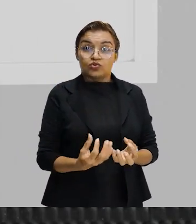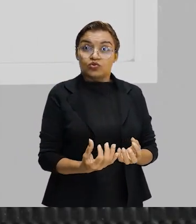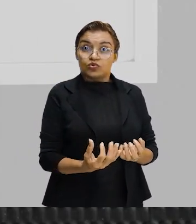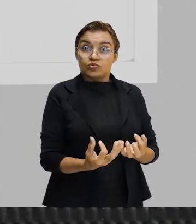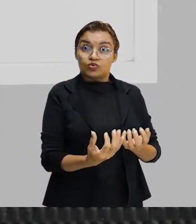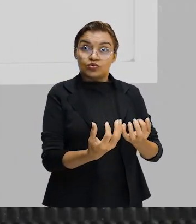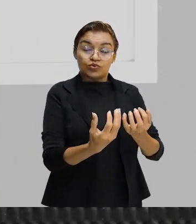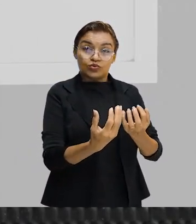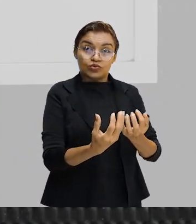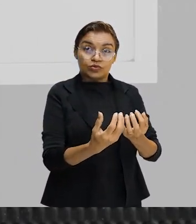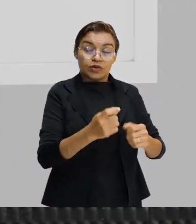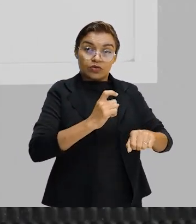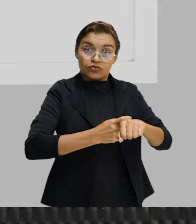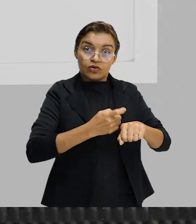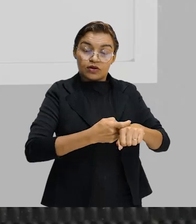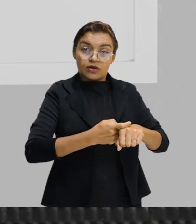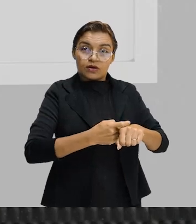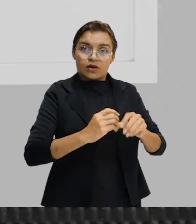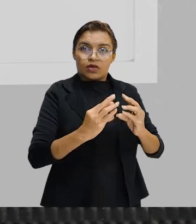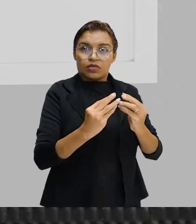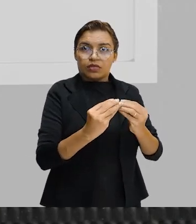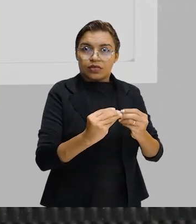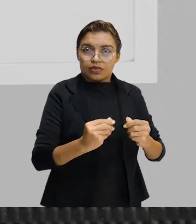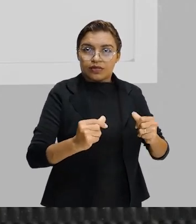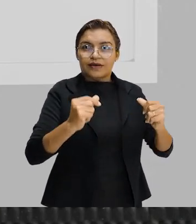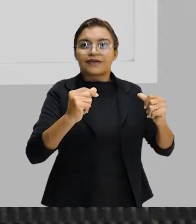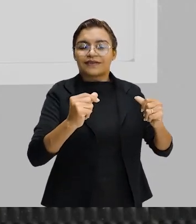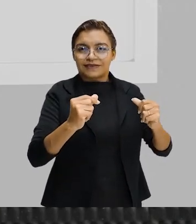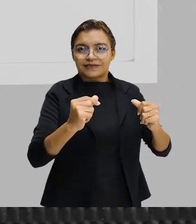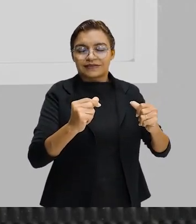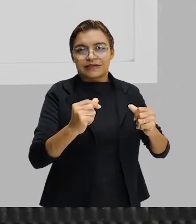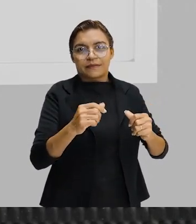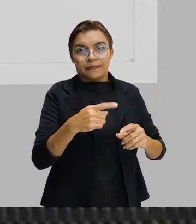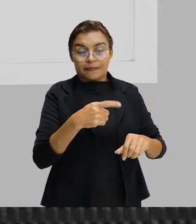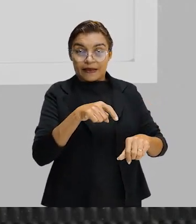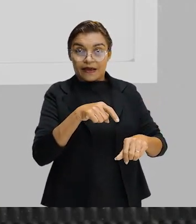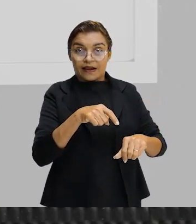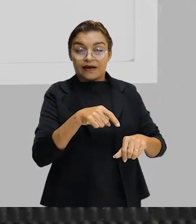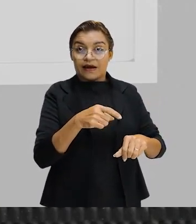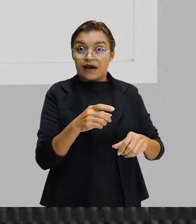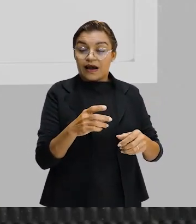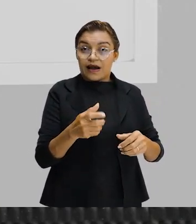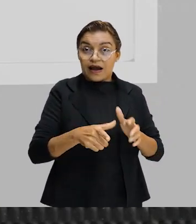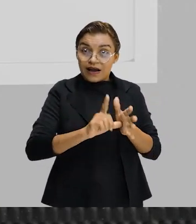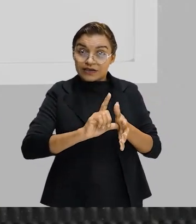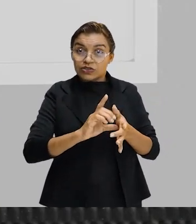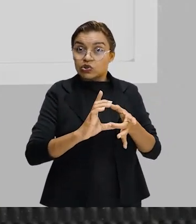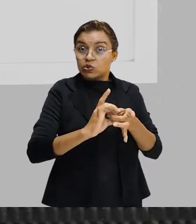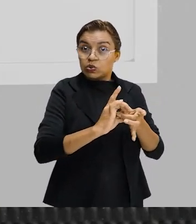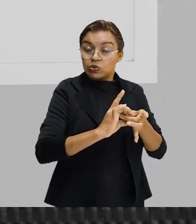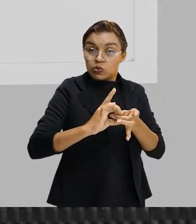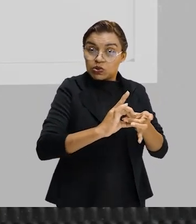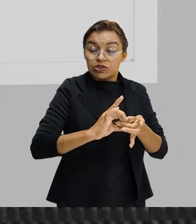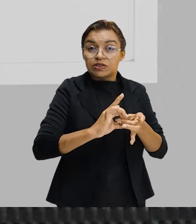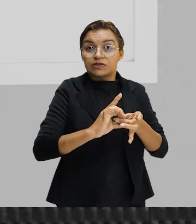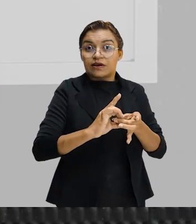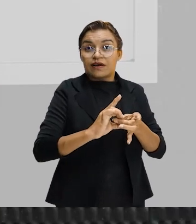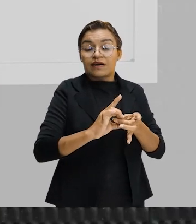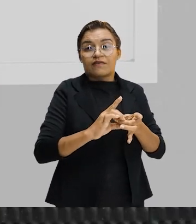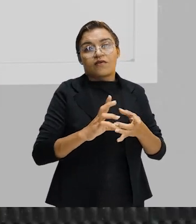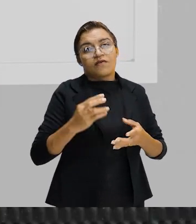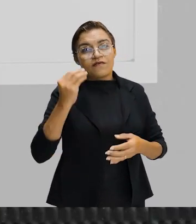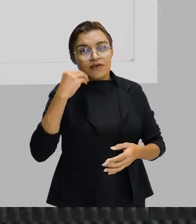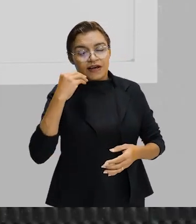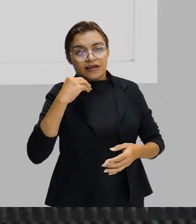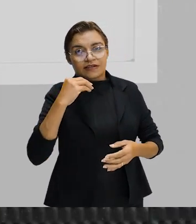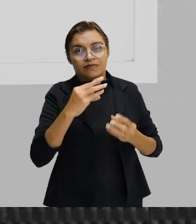ligações que existem entre essas moléculas, né? Que deixam elas unidas no sólido, elas vão se enfraquecendo, tá certo?